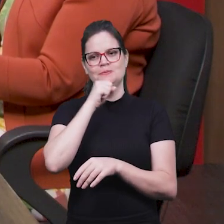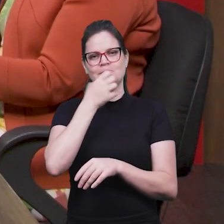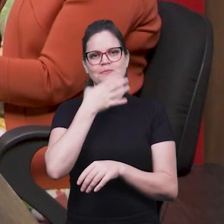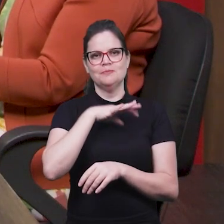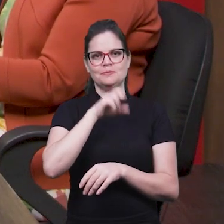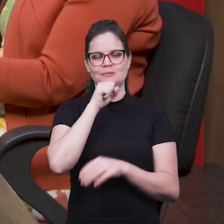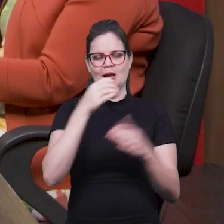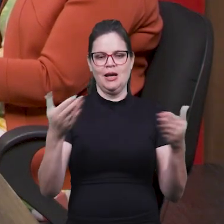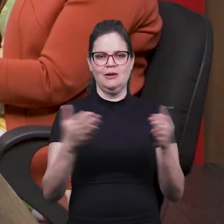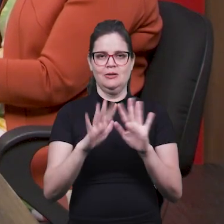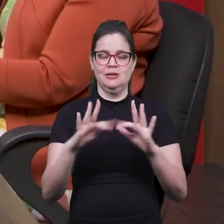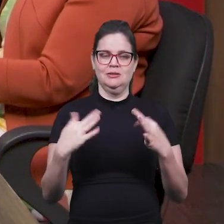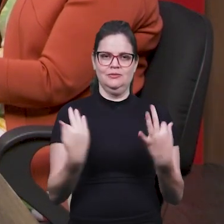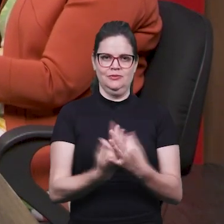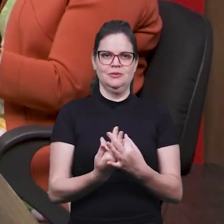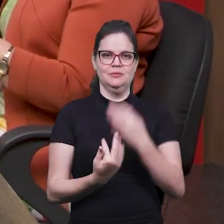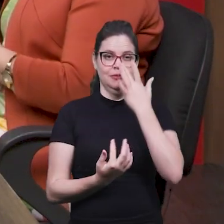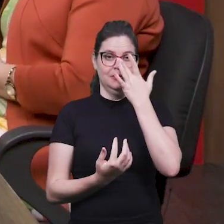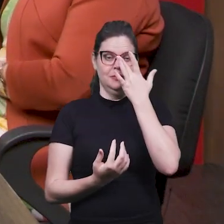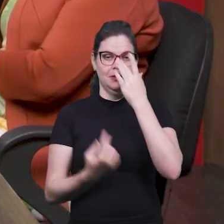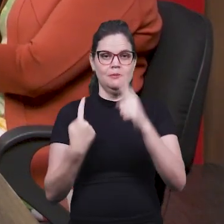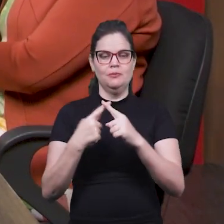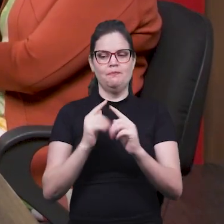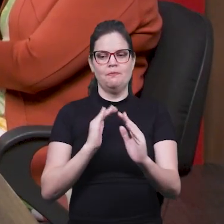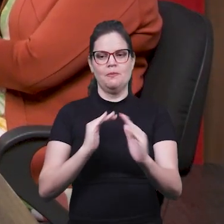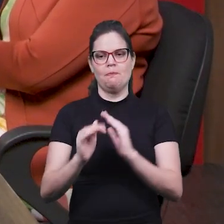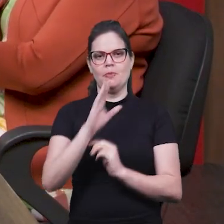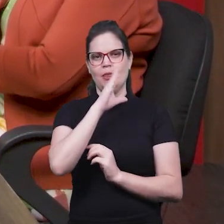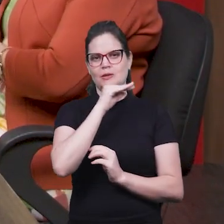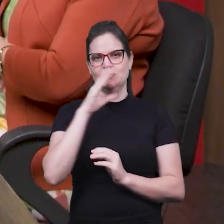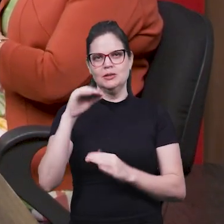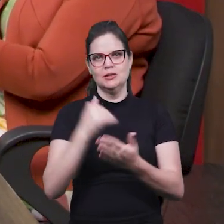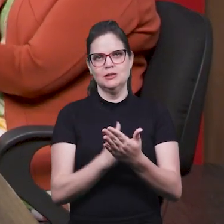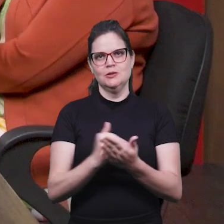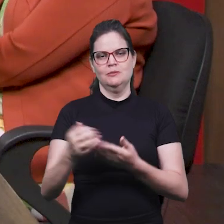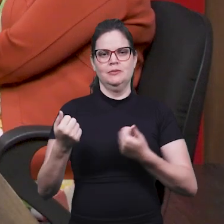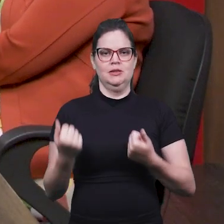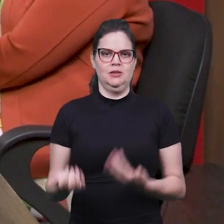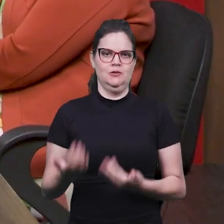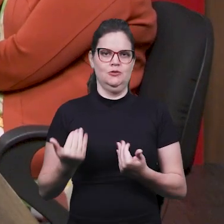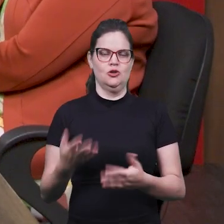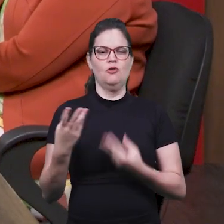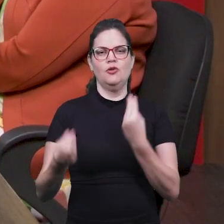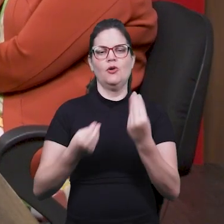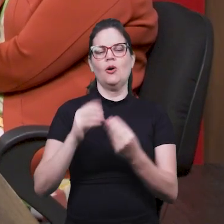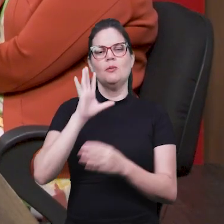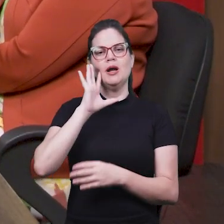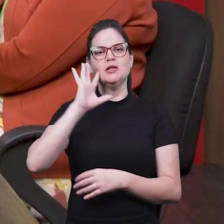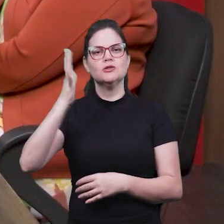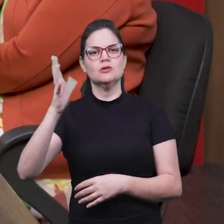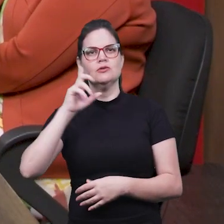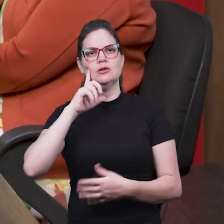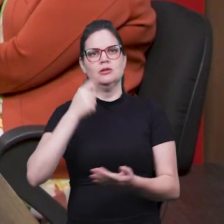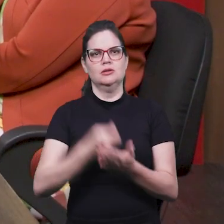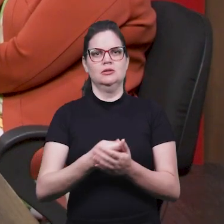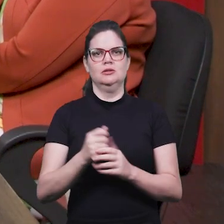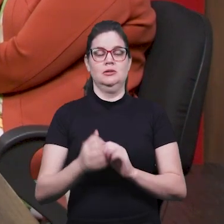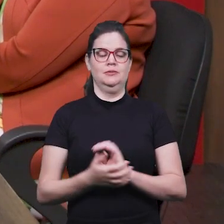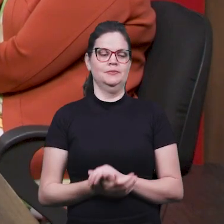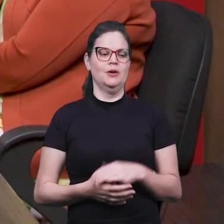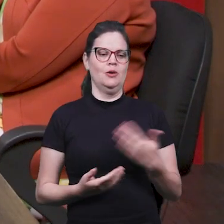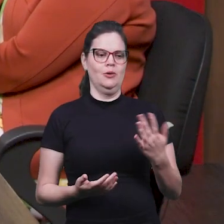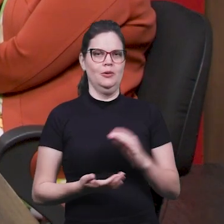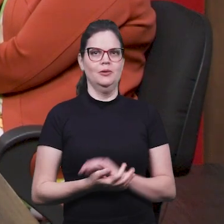momento em que está na adolescência, indo para a juventude, para a escolha, a definição da vida profissional? Fernanda e Kézia, olha